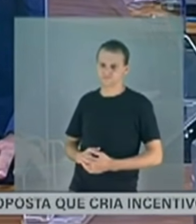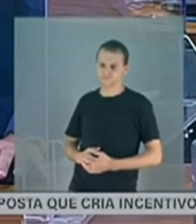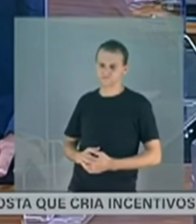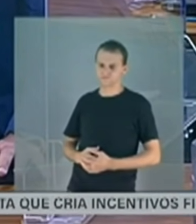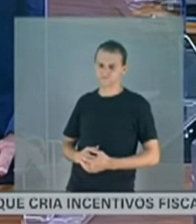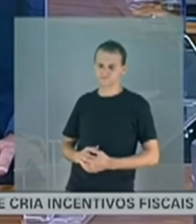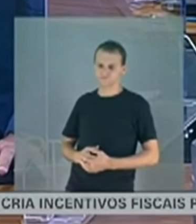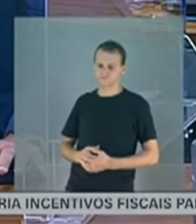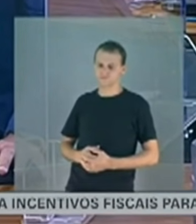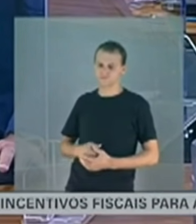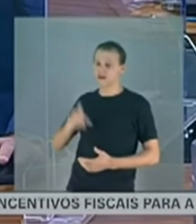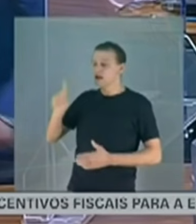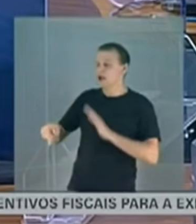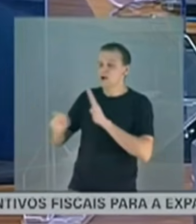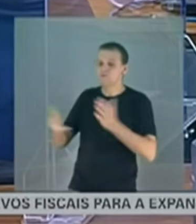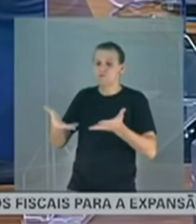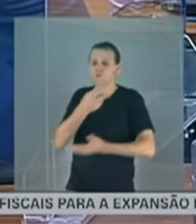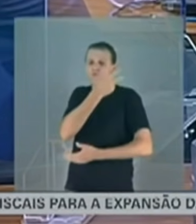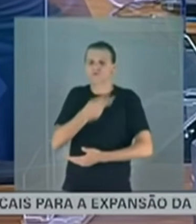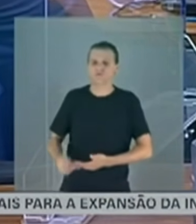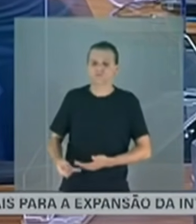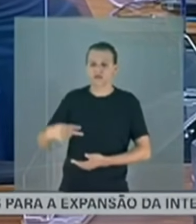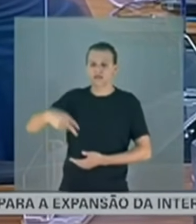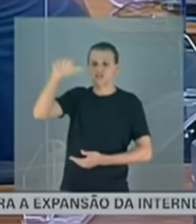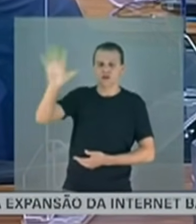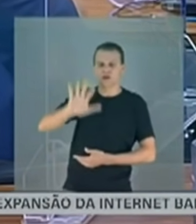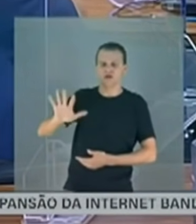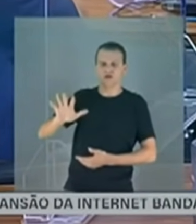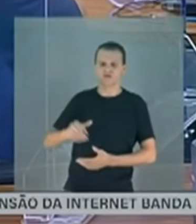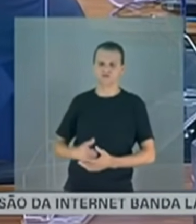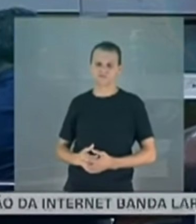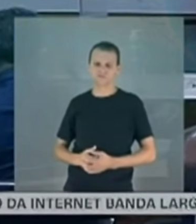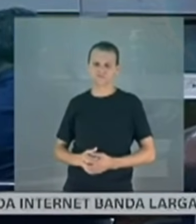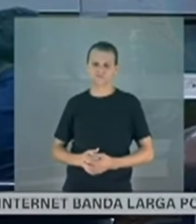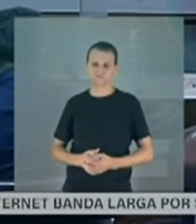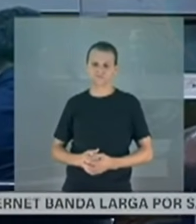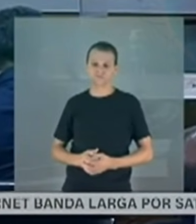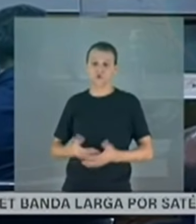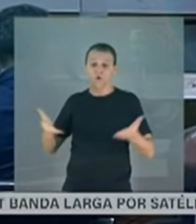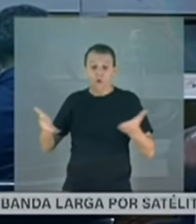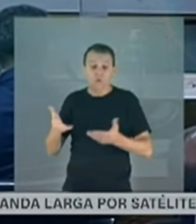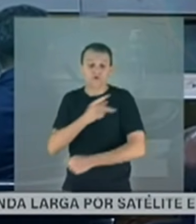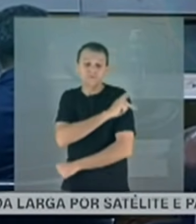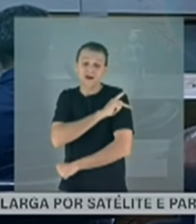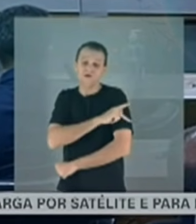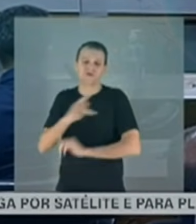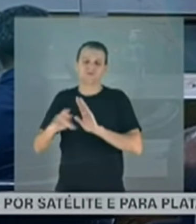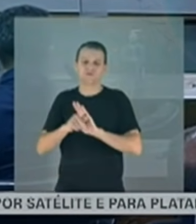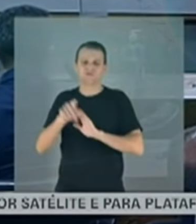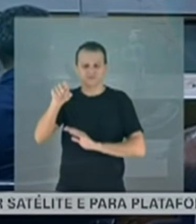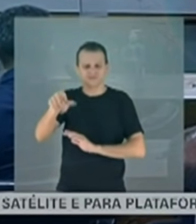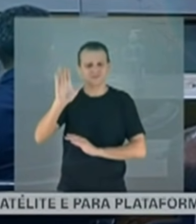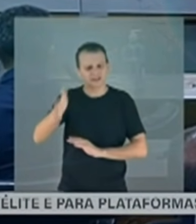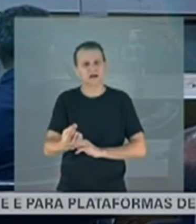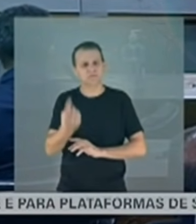queria fazer, que é o atual presidente do Consórcio Nordeste. Atual presidente é o do Piauí. Vossa Excelência ouviu 100 vezes. Eu estou certo. O